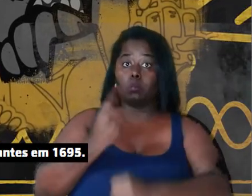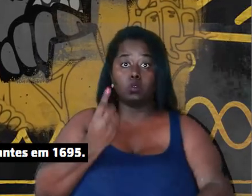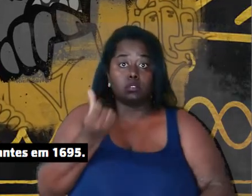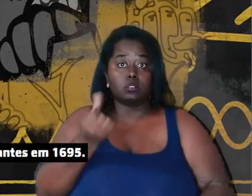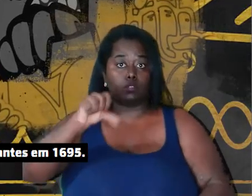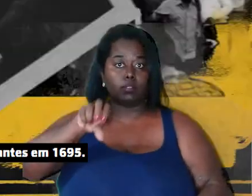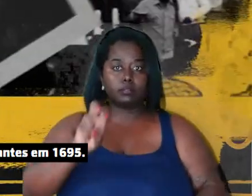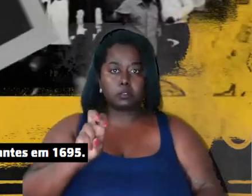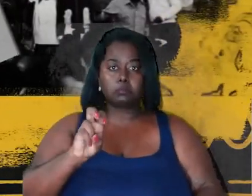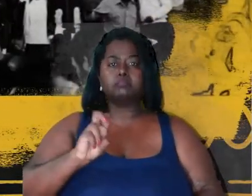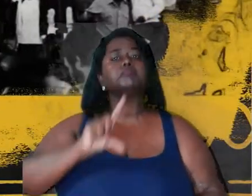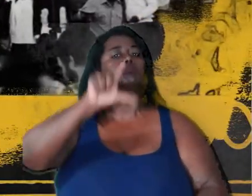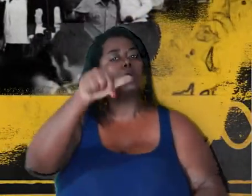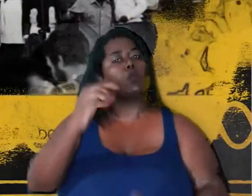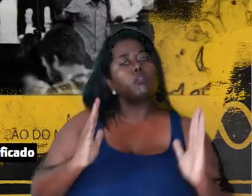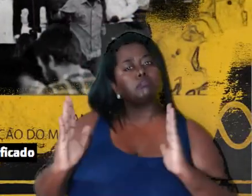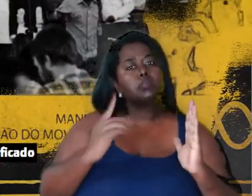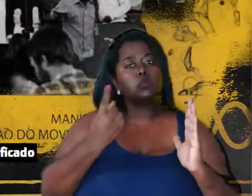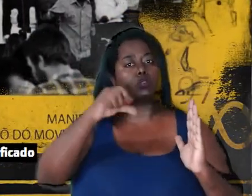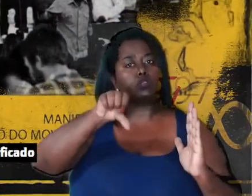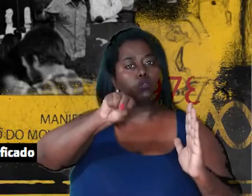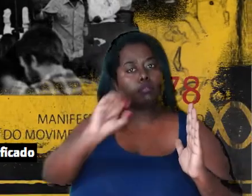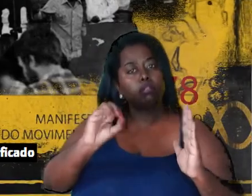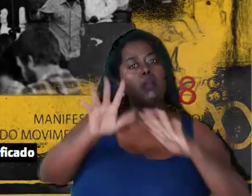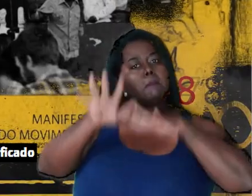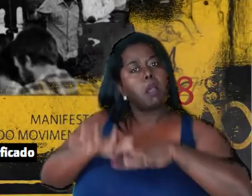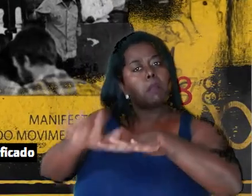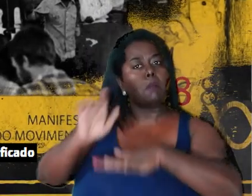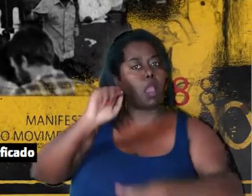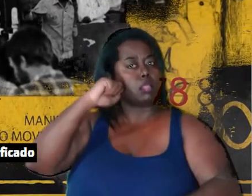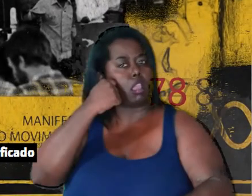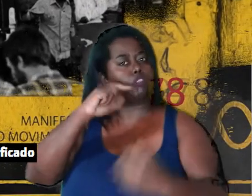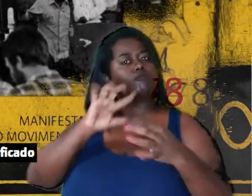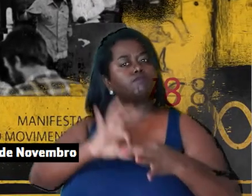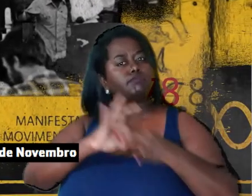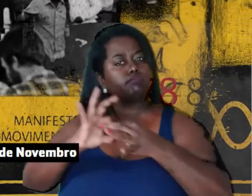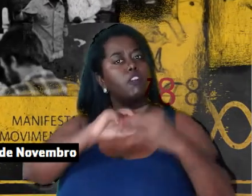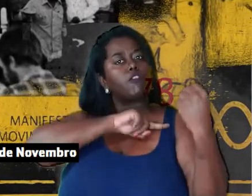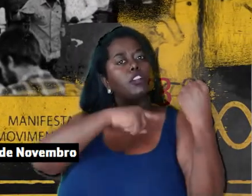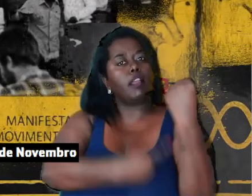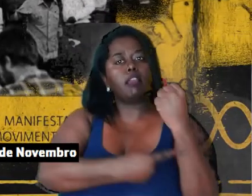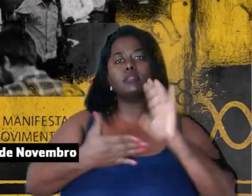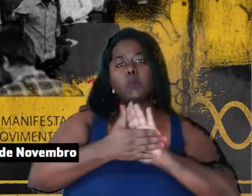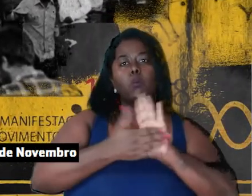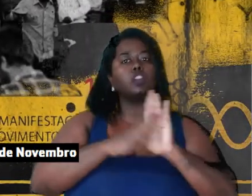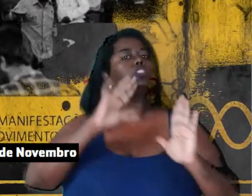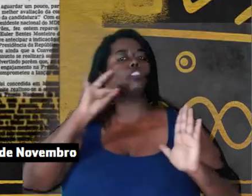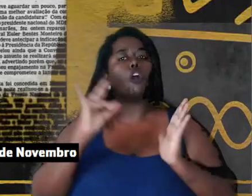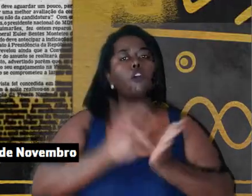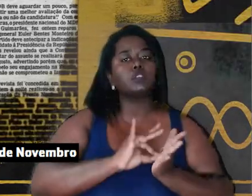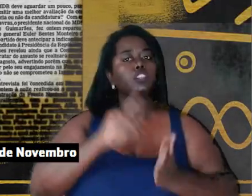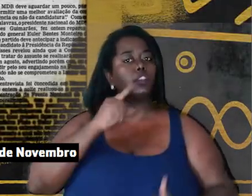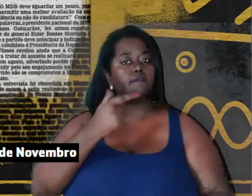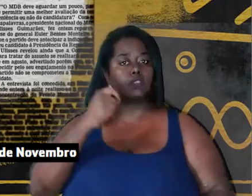em 1695. No início dos anos 80, o Movimento Negro Unificado fortalece e resgata a proposta